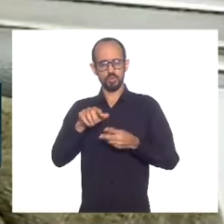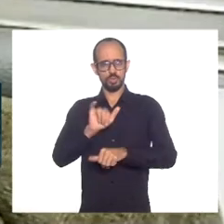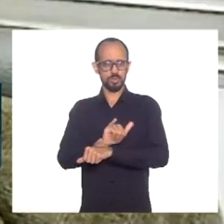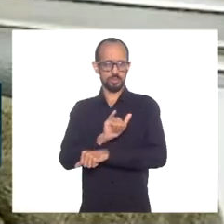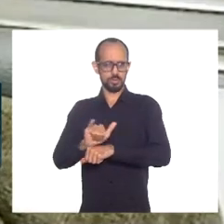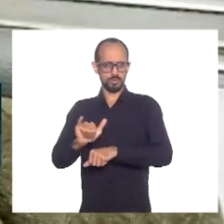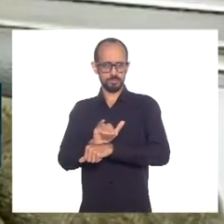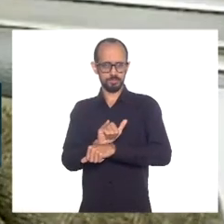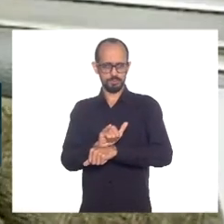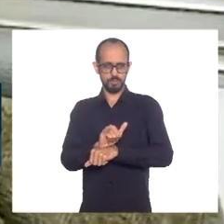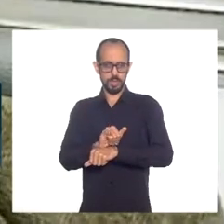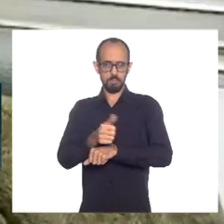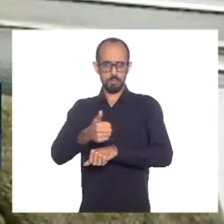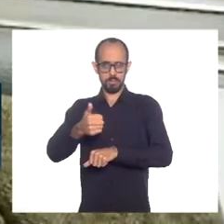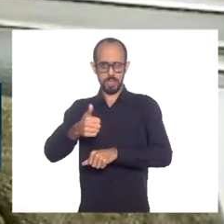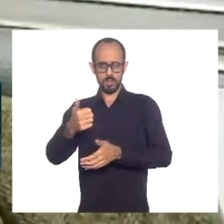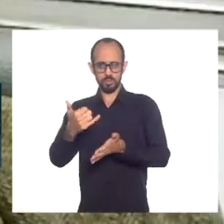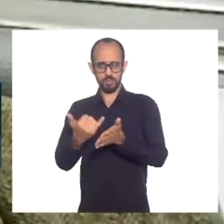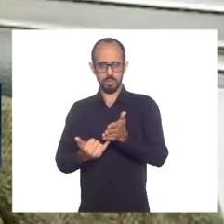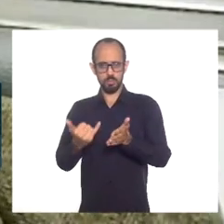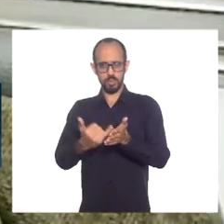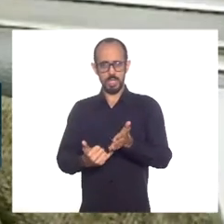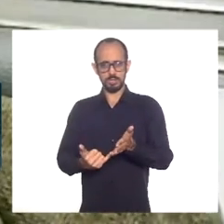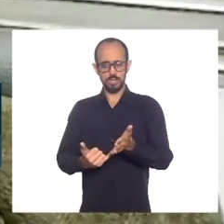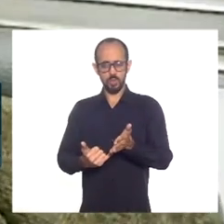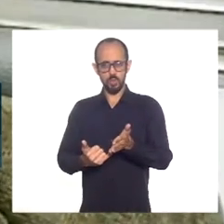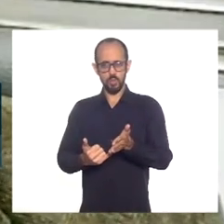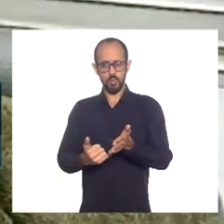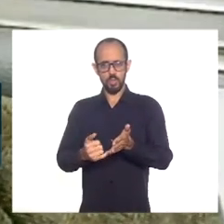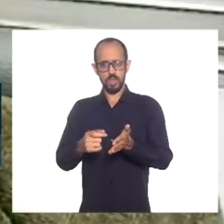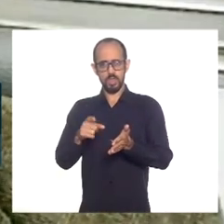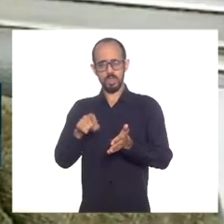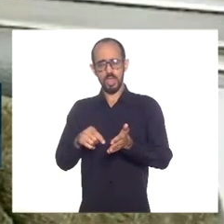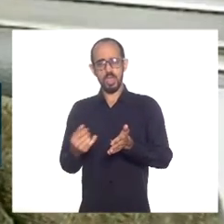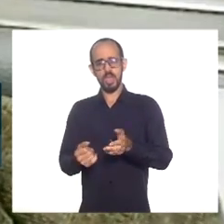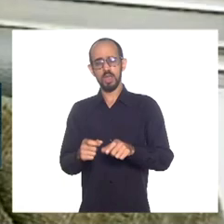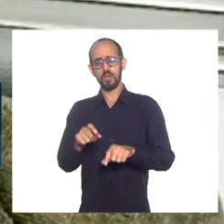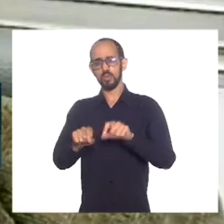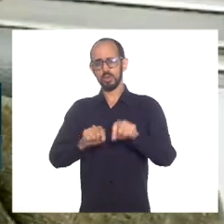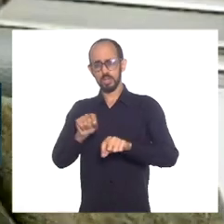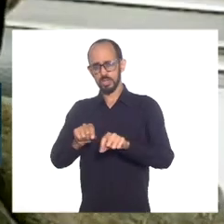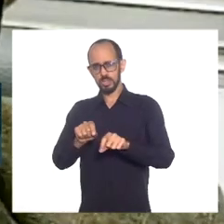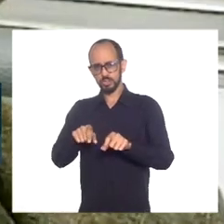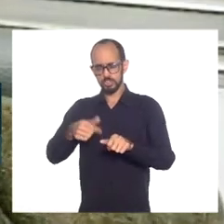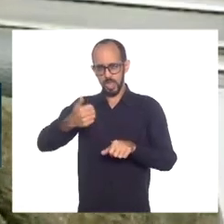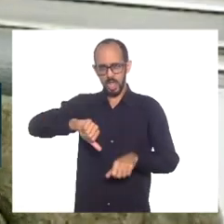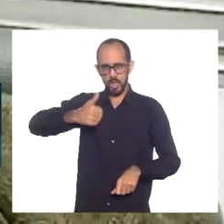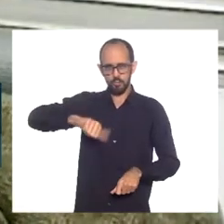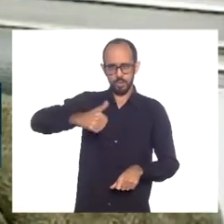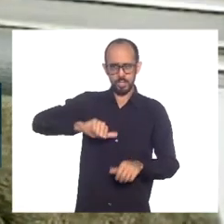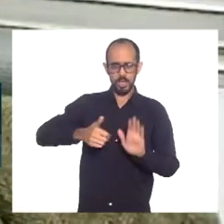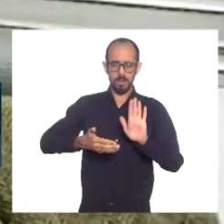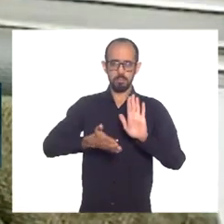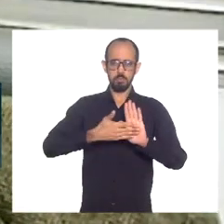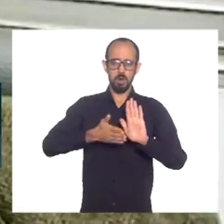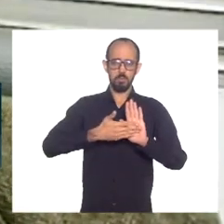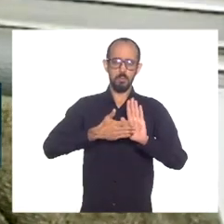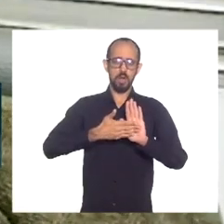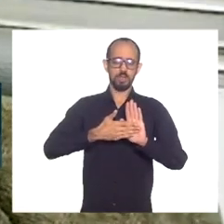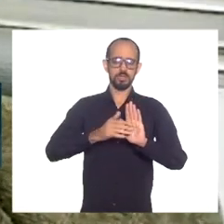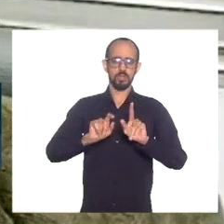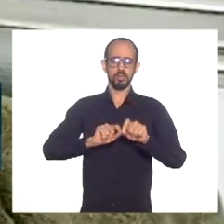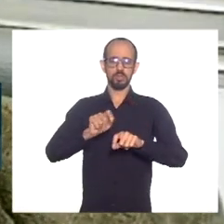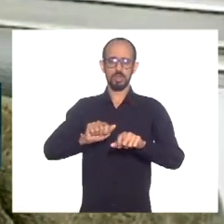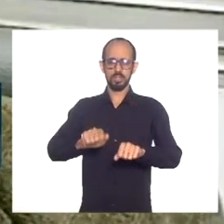de Tributação, onde a gente se dedica a analisar e propor, e, enfim, fazer